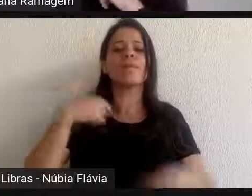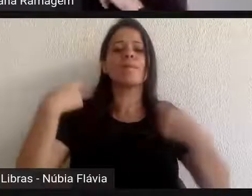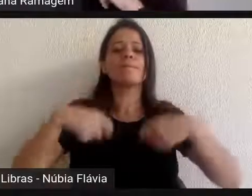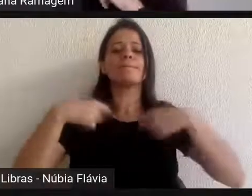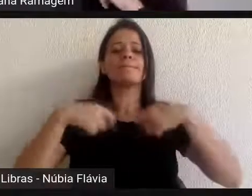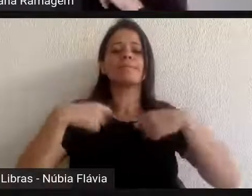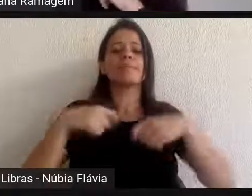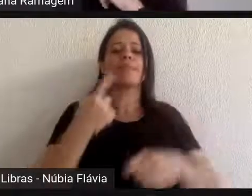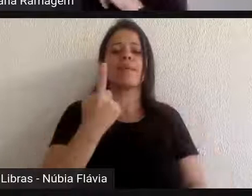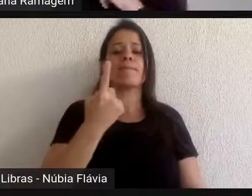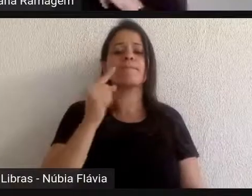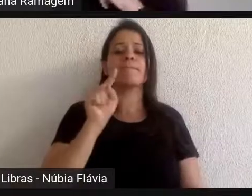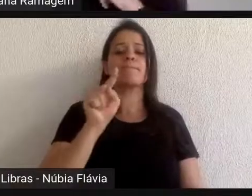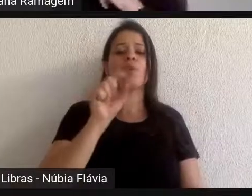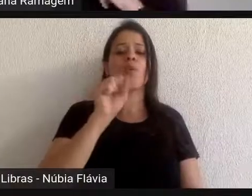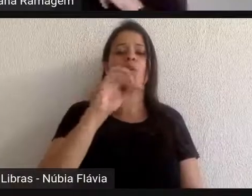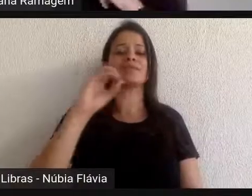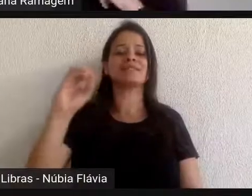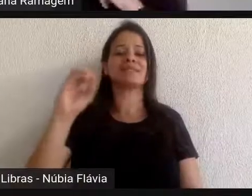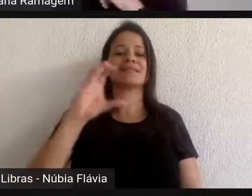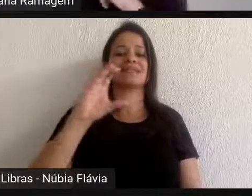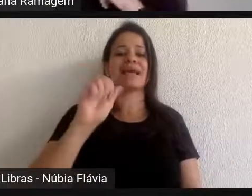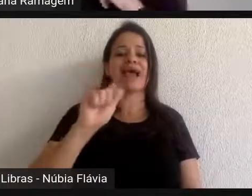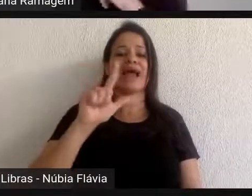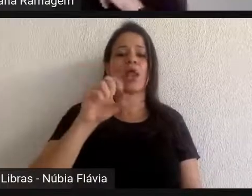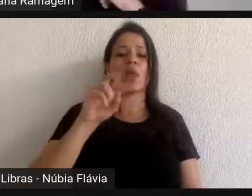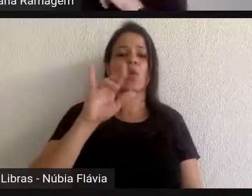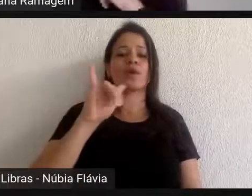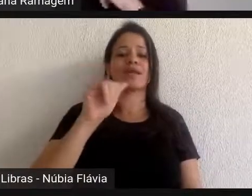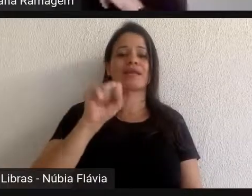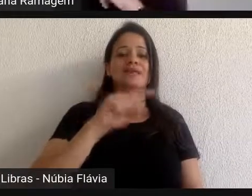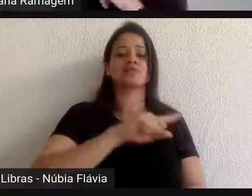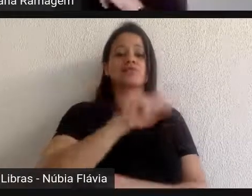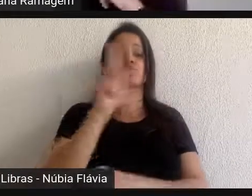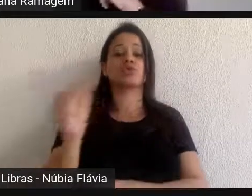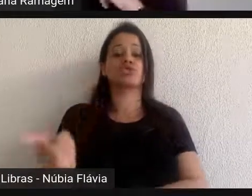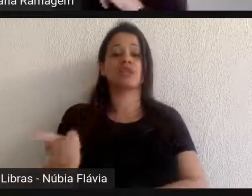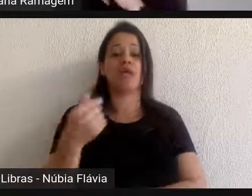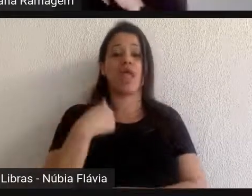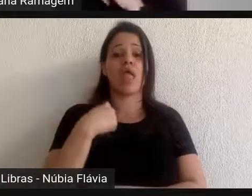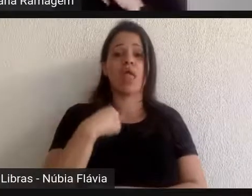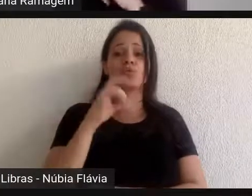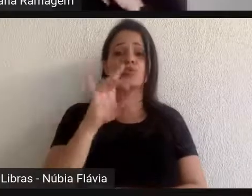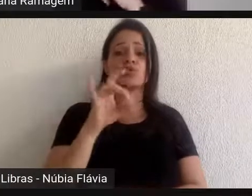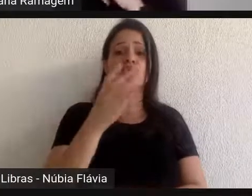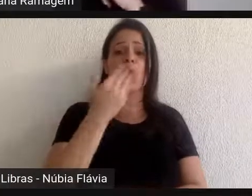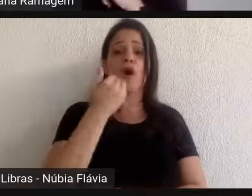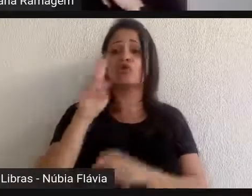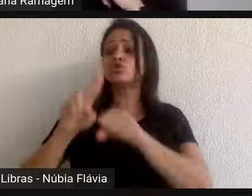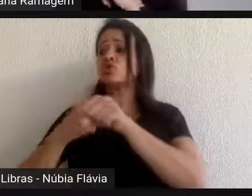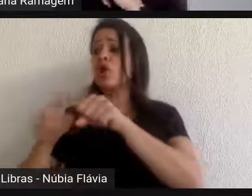de 1.800 calorias por dia. Se eu passar a comer 1.500 calorias só de chocolate e